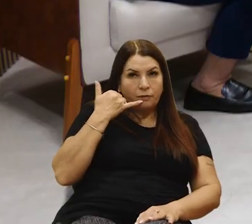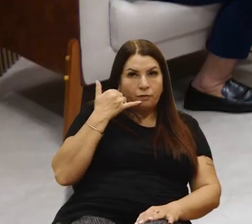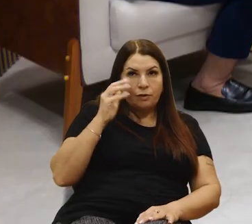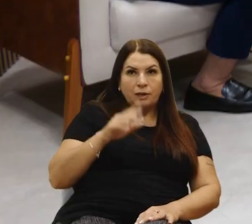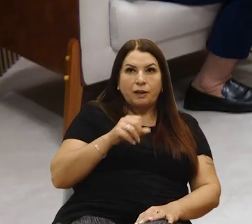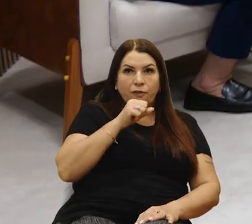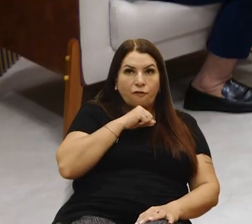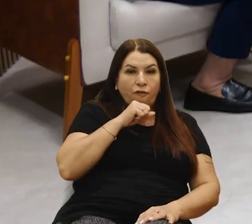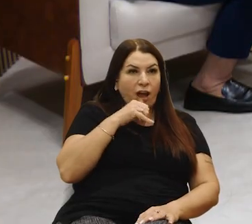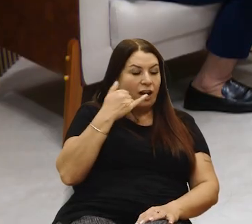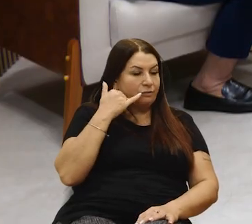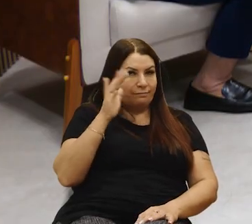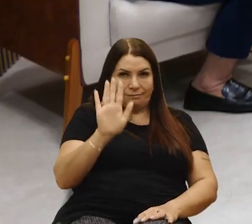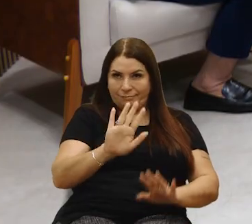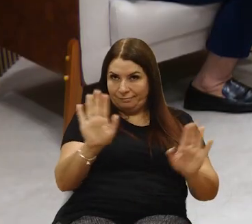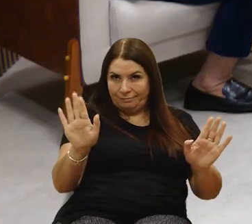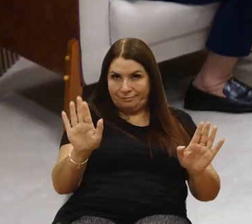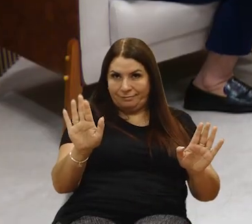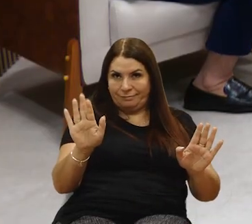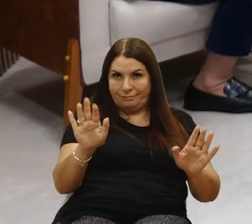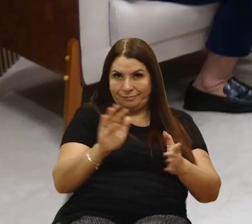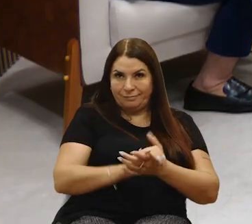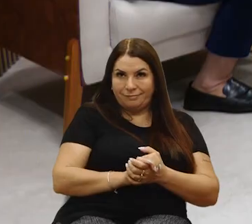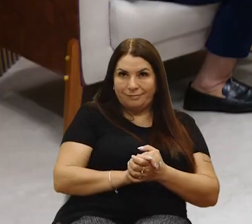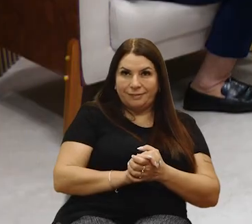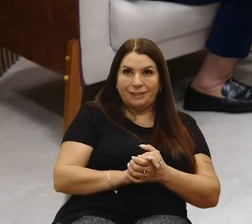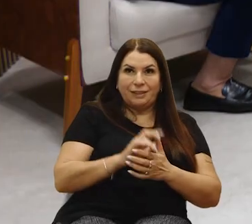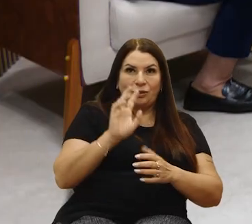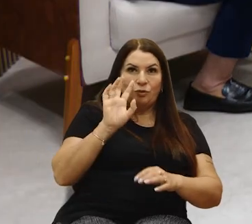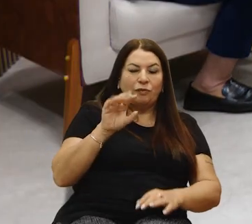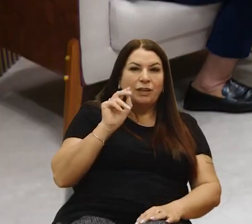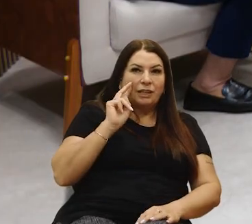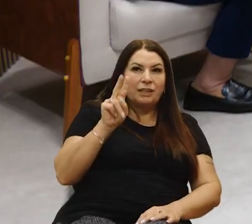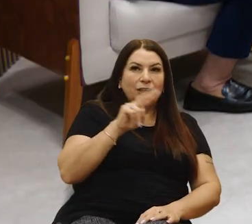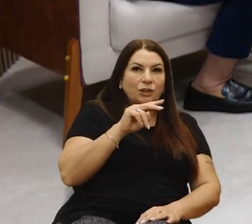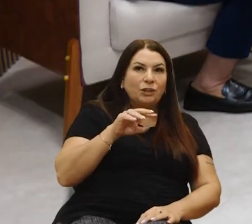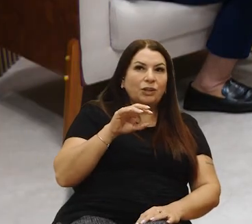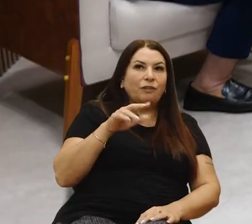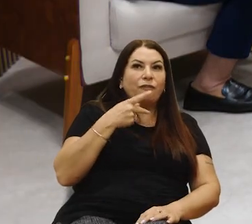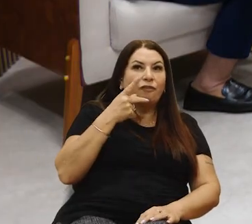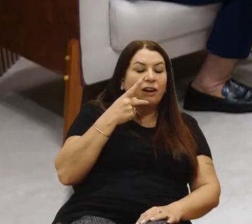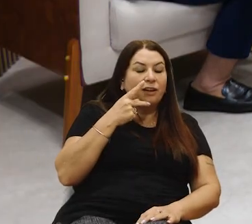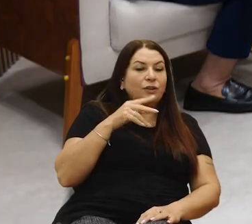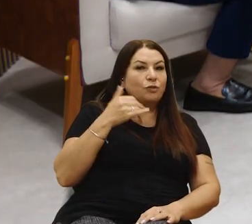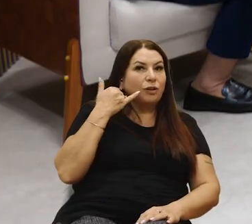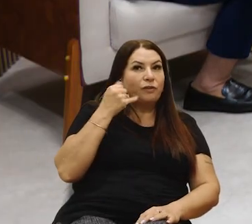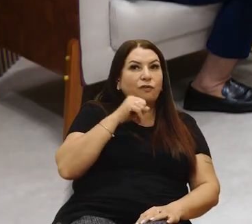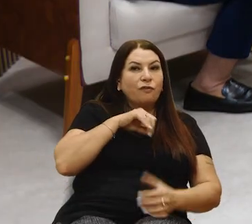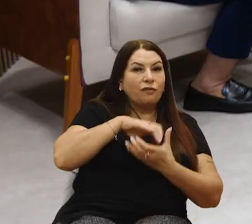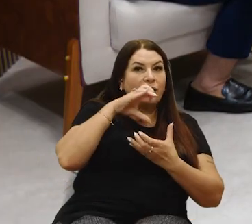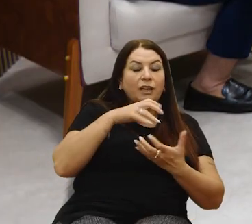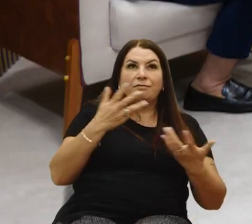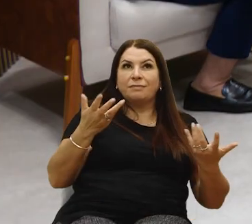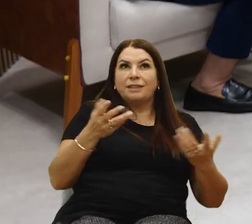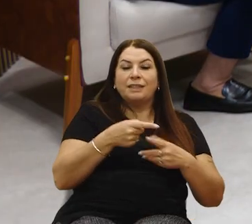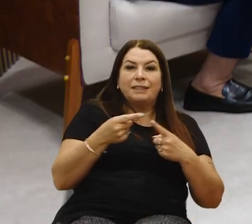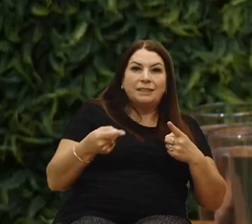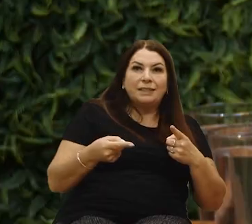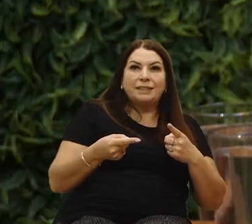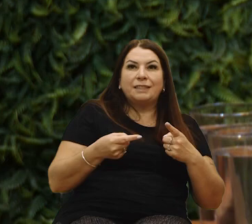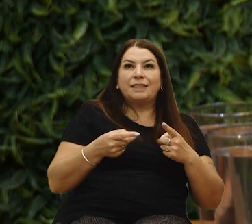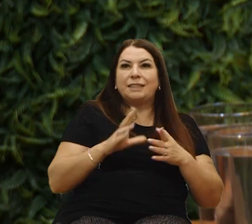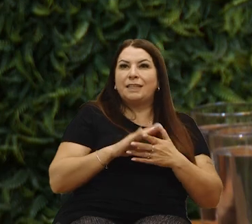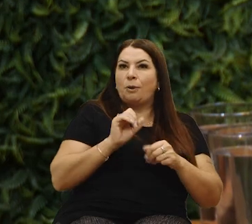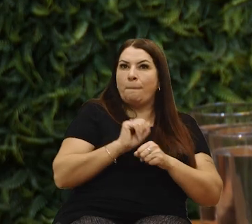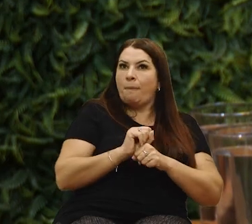ligar é velho, né? Com certeza, é um sinal. Se tu vê assim, alguém falando no telefone é velho, porque eles não falam, né? Não. E é um ato assim que os